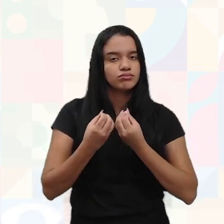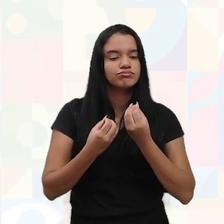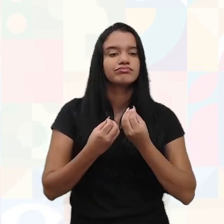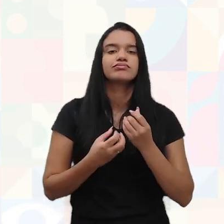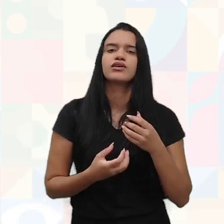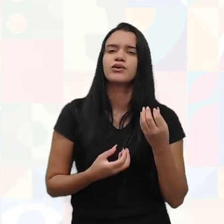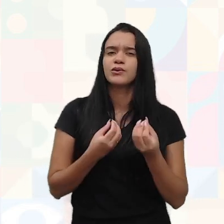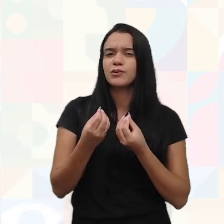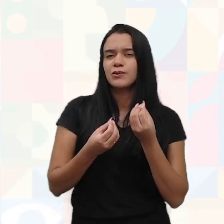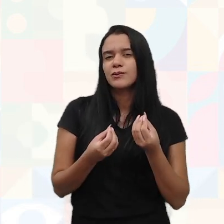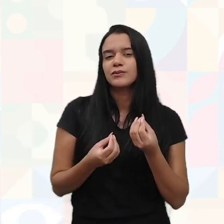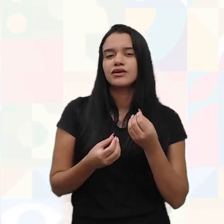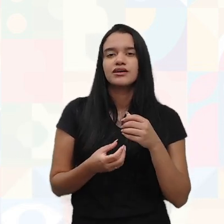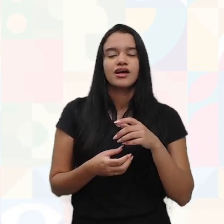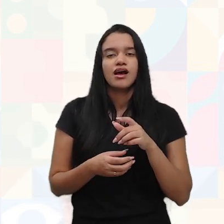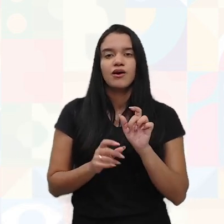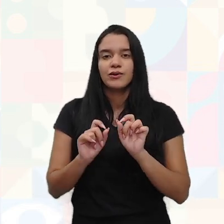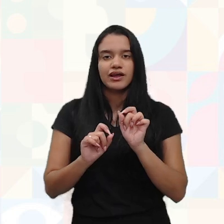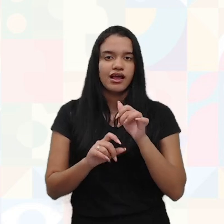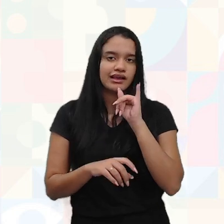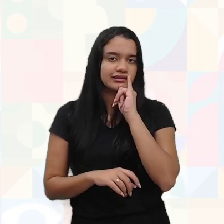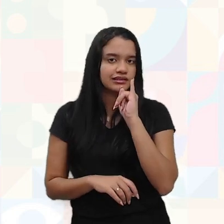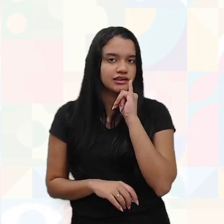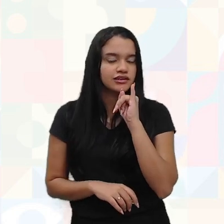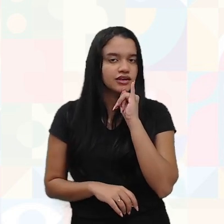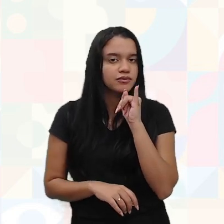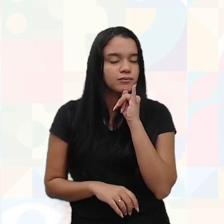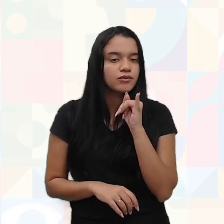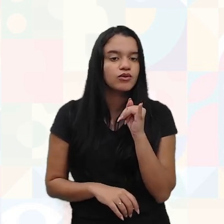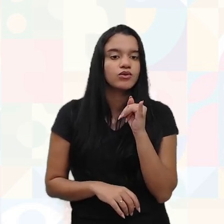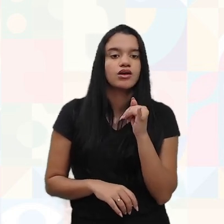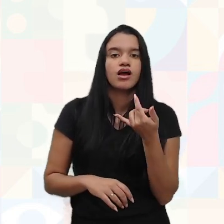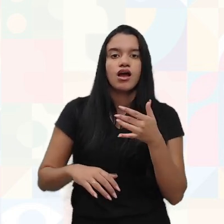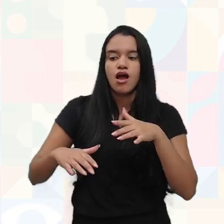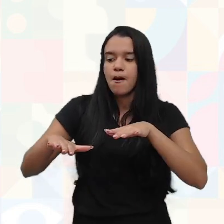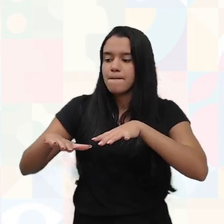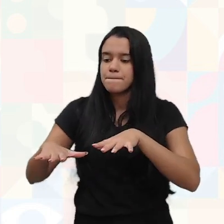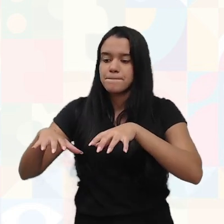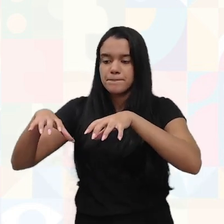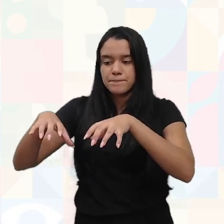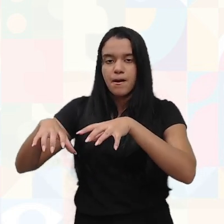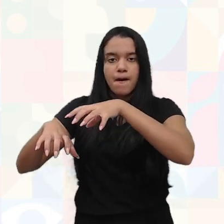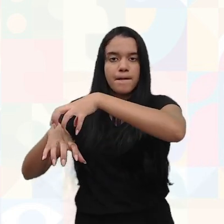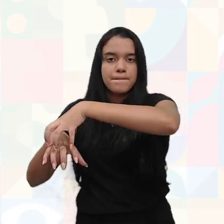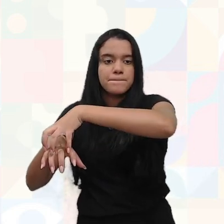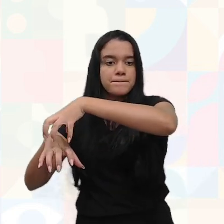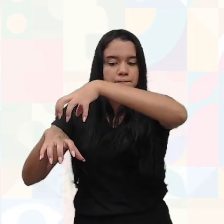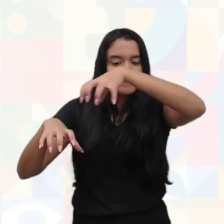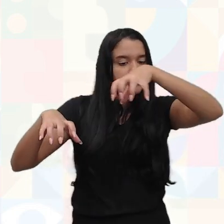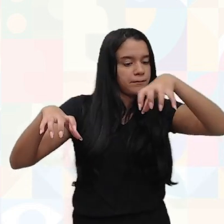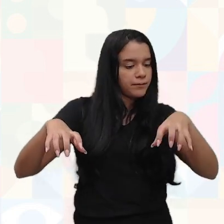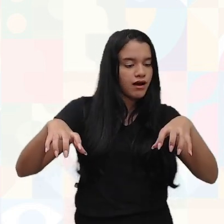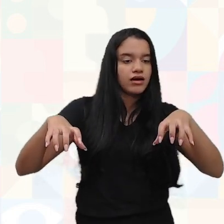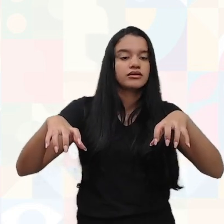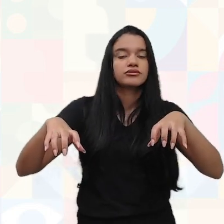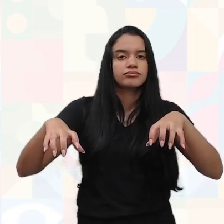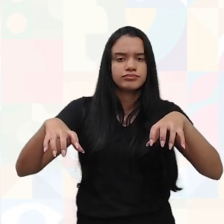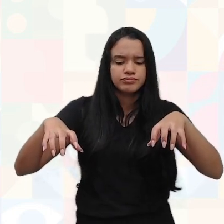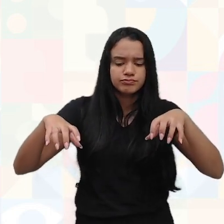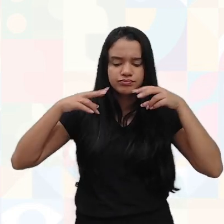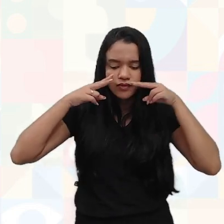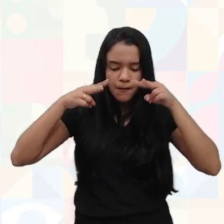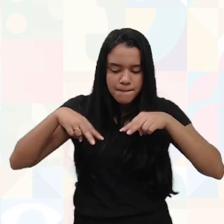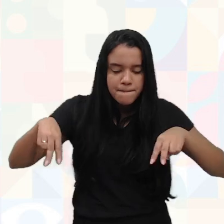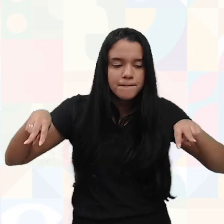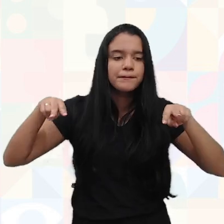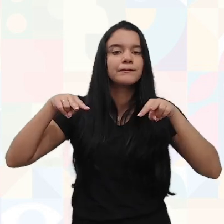É como se a gente estivesse tirando uma tampa da edificação e a gente vê de cima, né, olhando